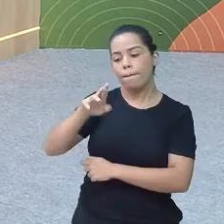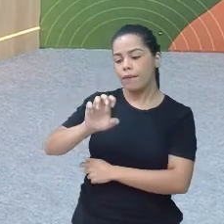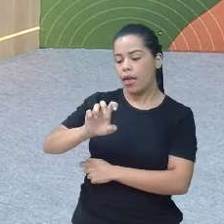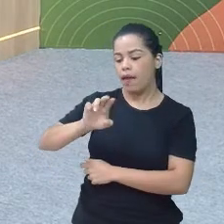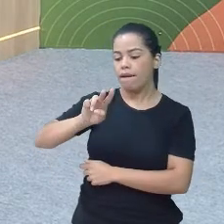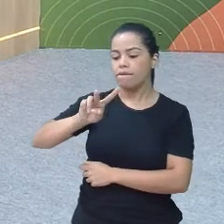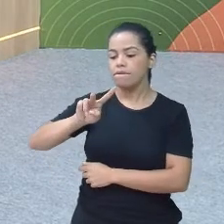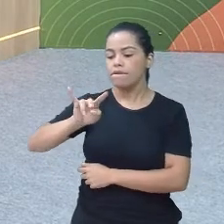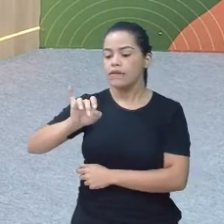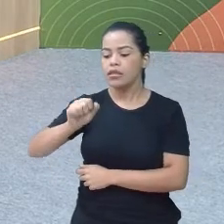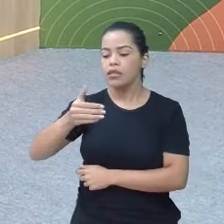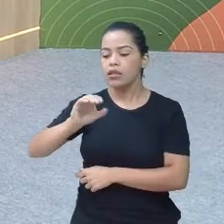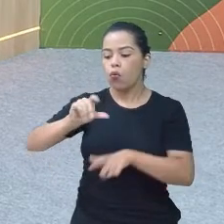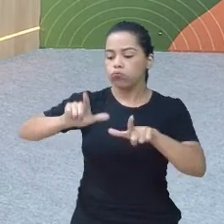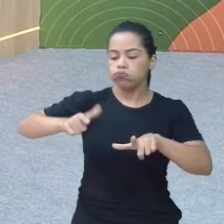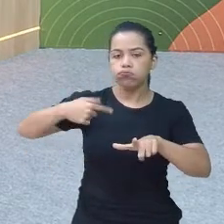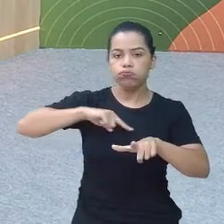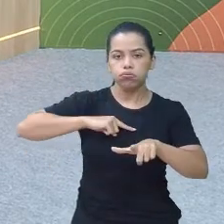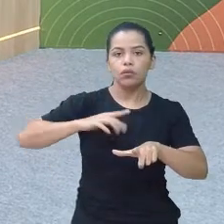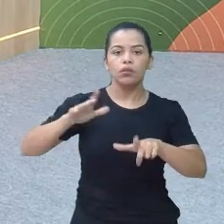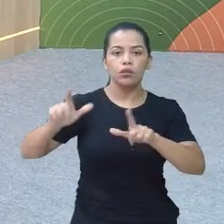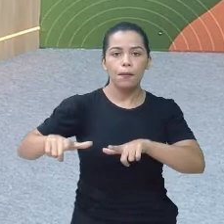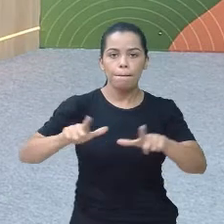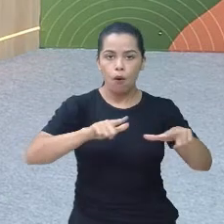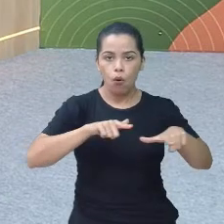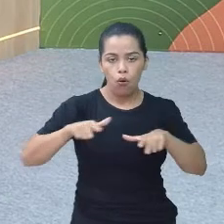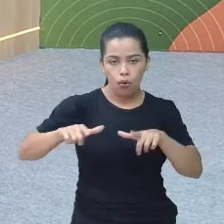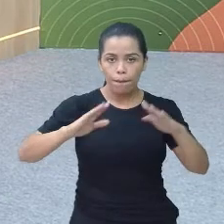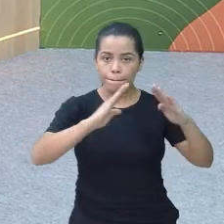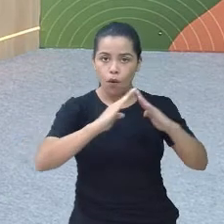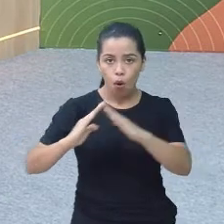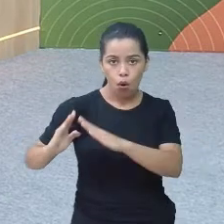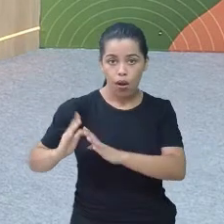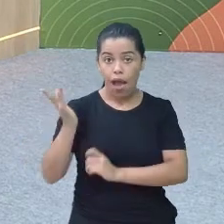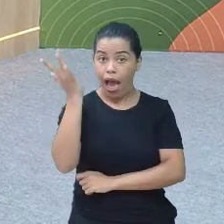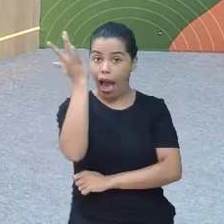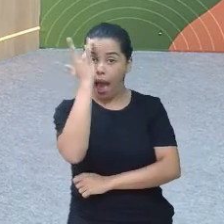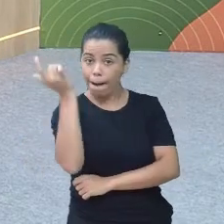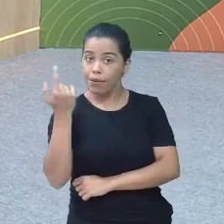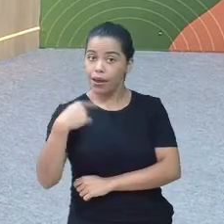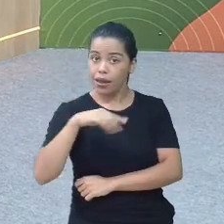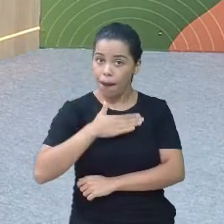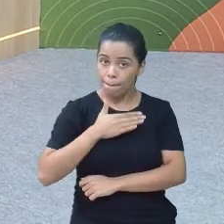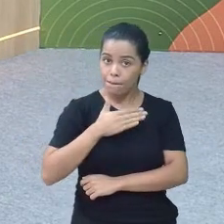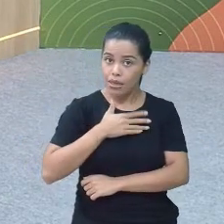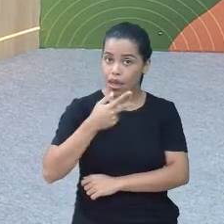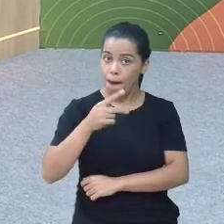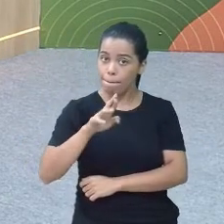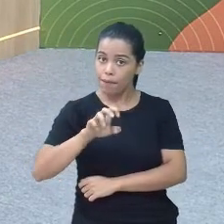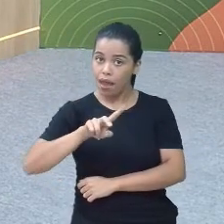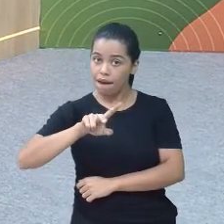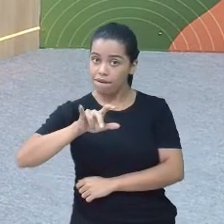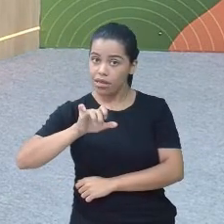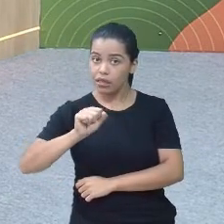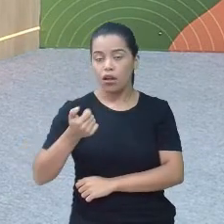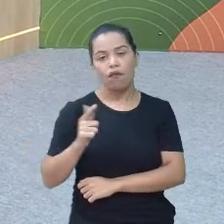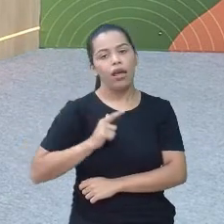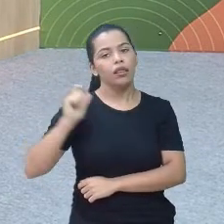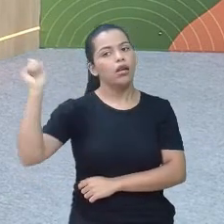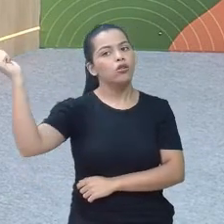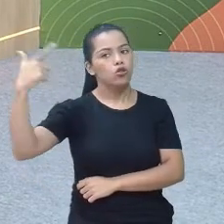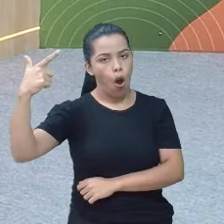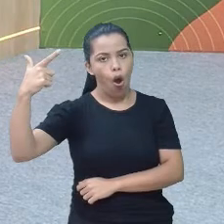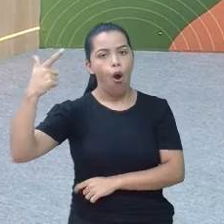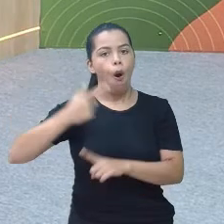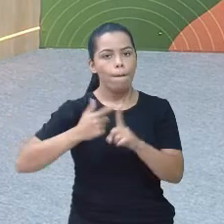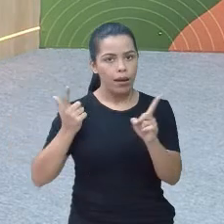aonde nós moramos, ela pode me dizer que amanhã a previsão é que seja um dia ensolarado. Eu posso também ver na previsão de que o